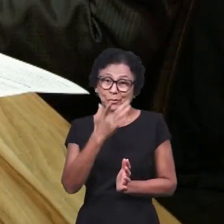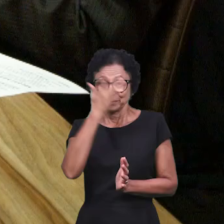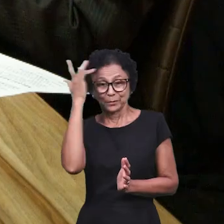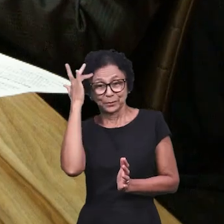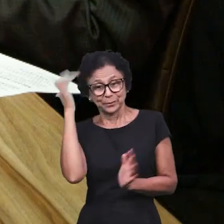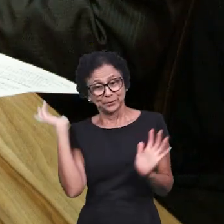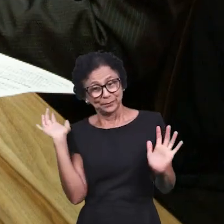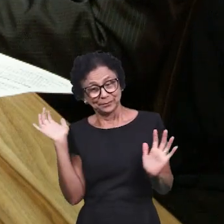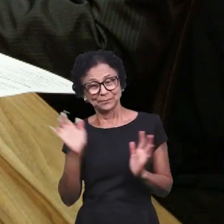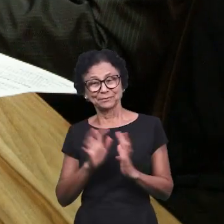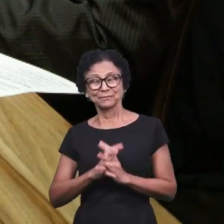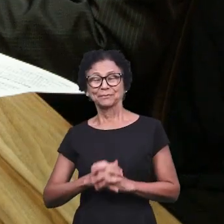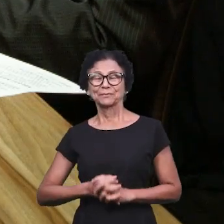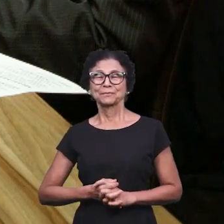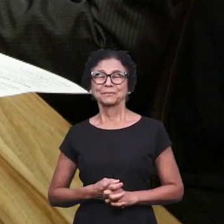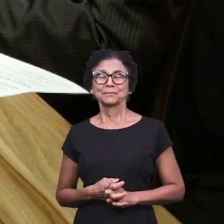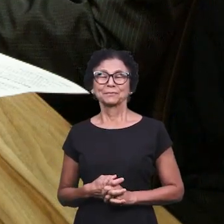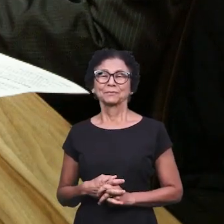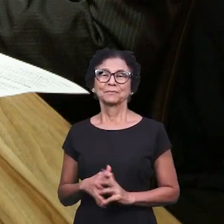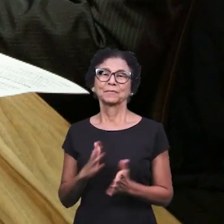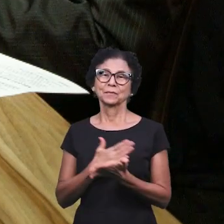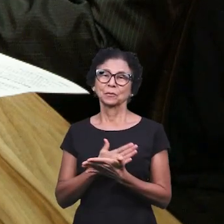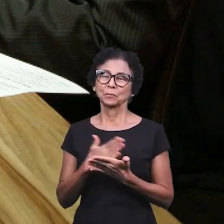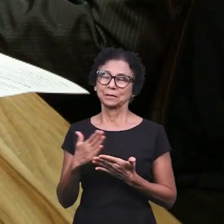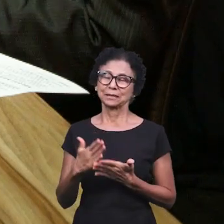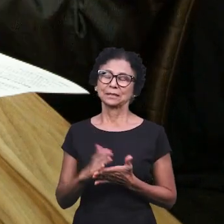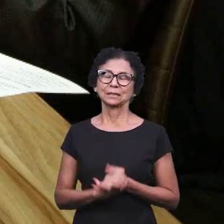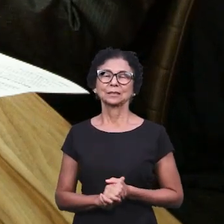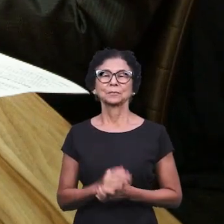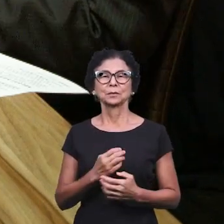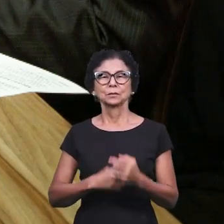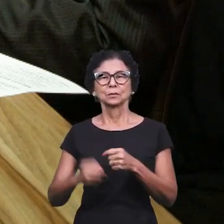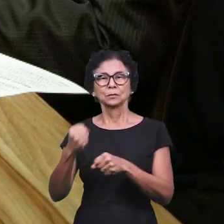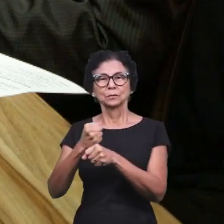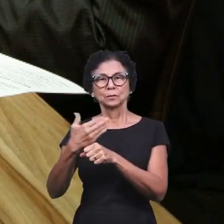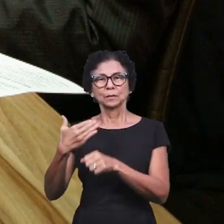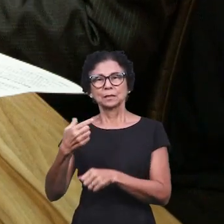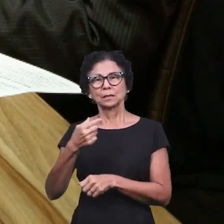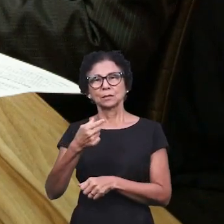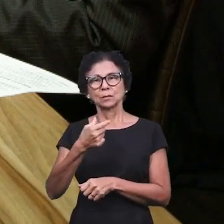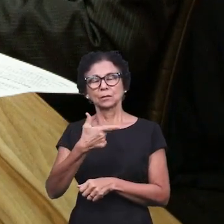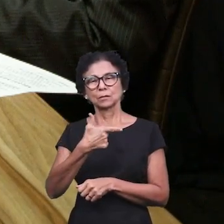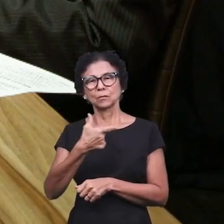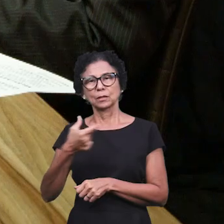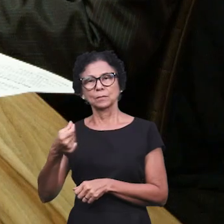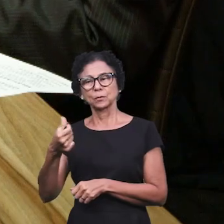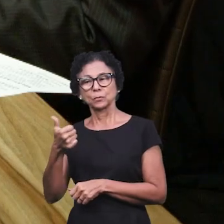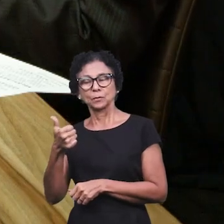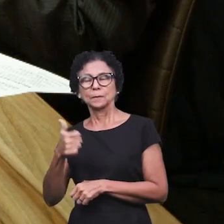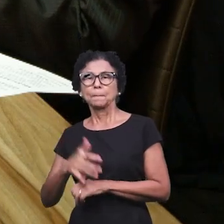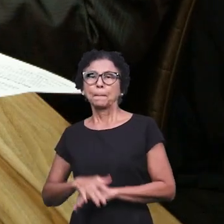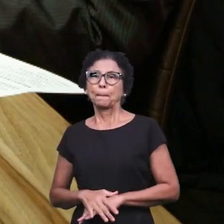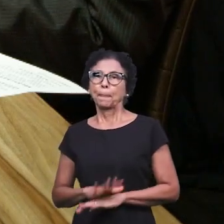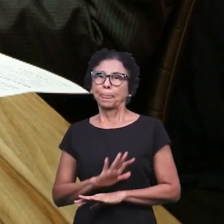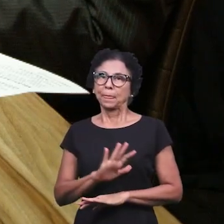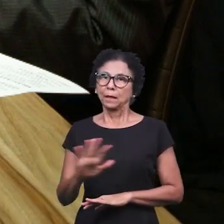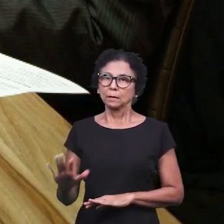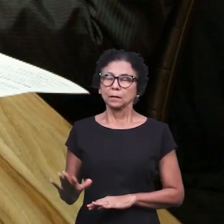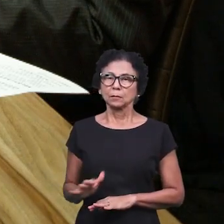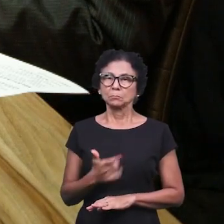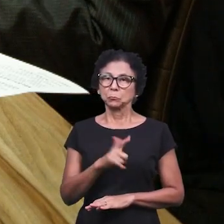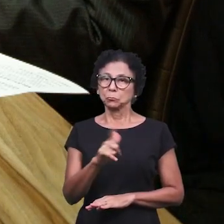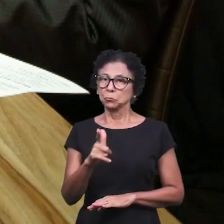né? Então, havia Pelo comunhão, menos né? dois. Comunhão, né? E começamos em 2011. Então, enquanto não